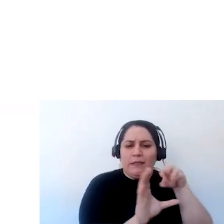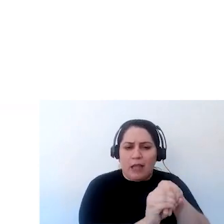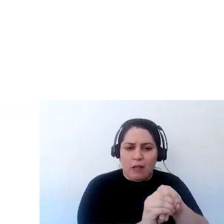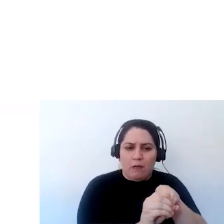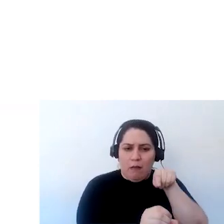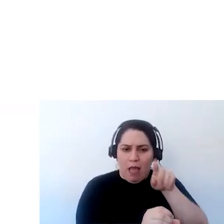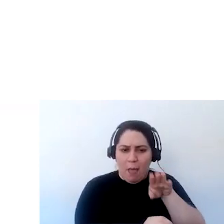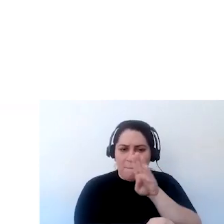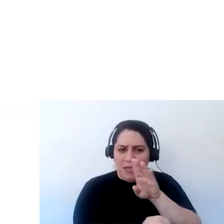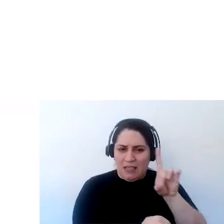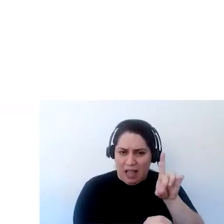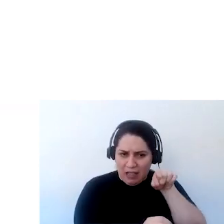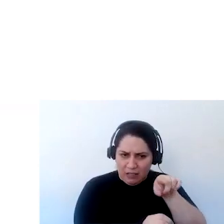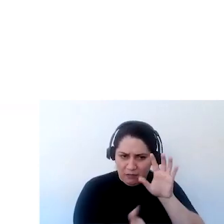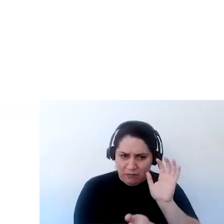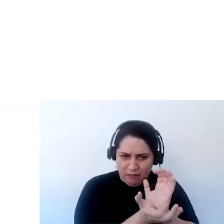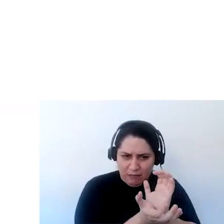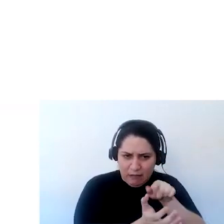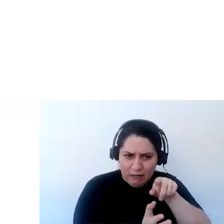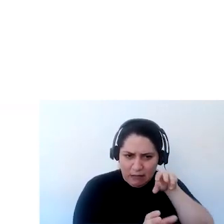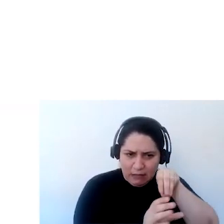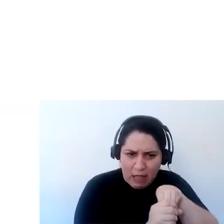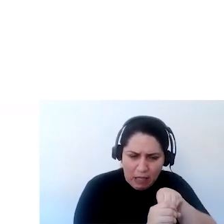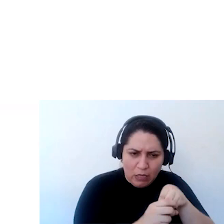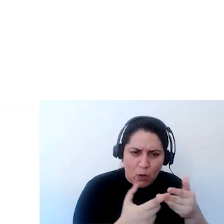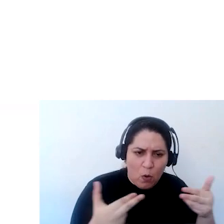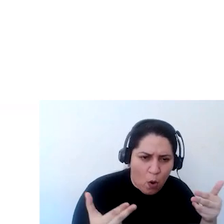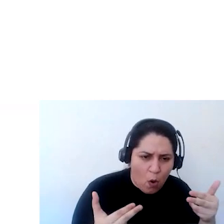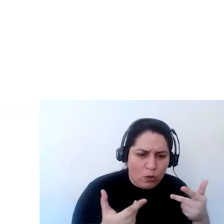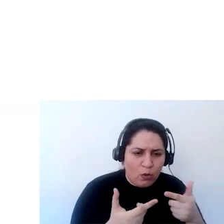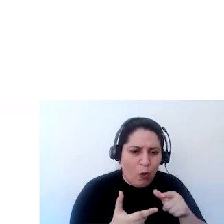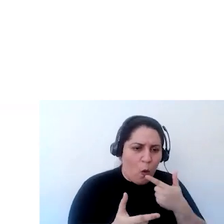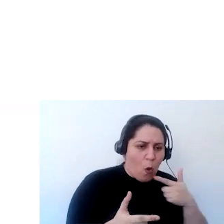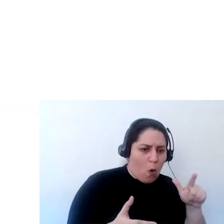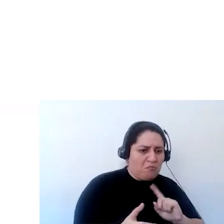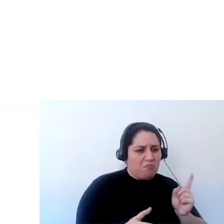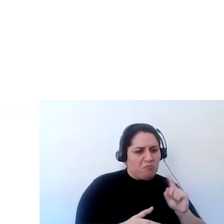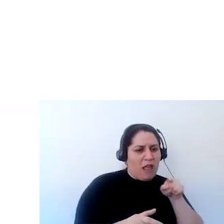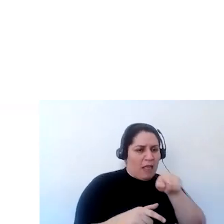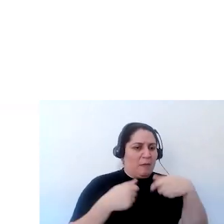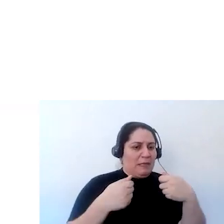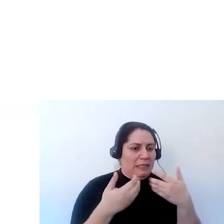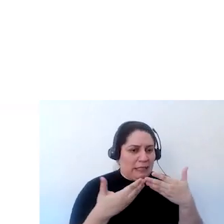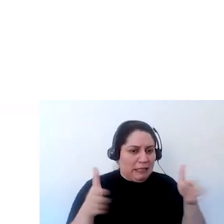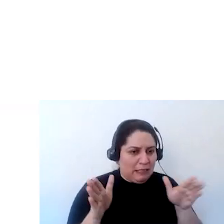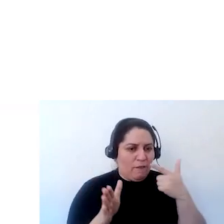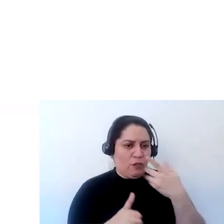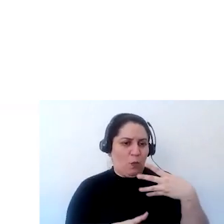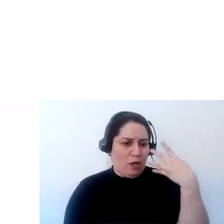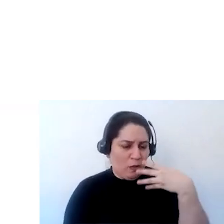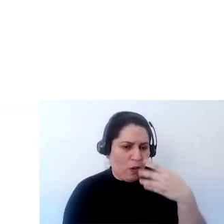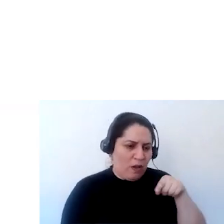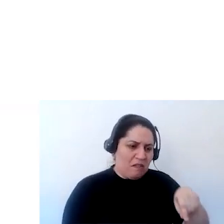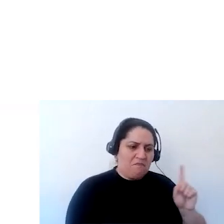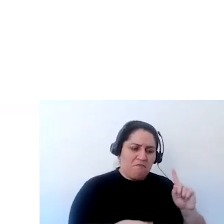de um vazamento do que um sistema que não tem dados sensíveis, mas precisa estar disponível 24 horas, 7 dias por semana. Que aí pode